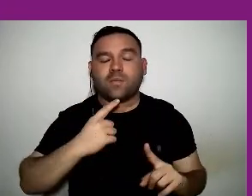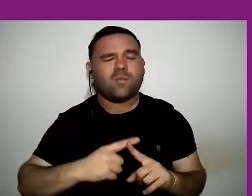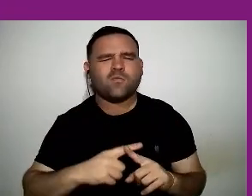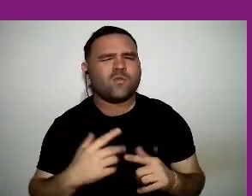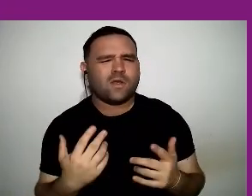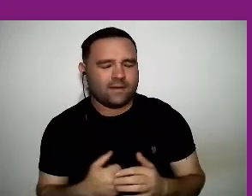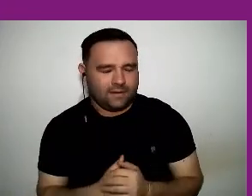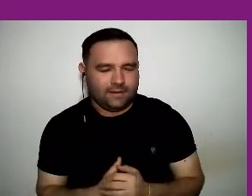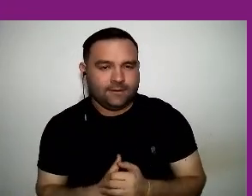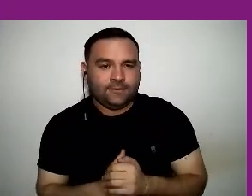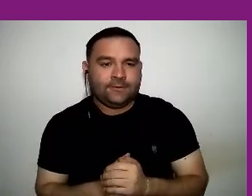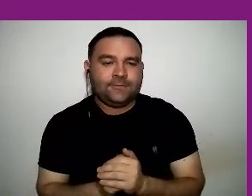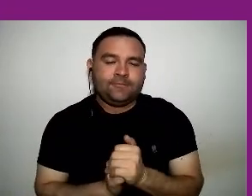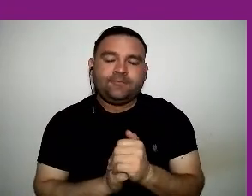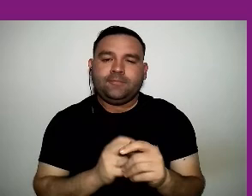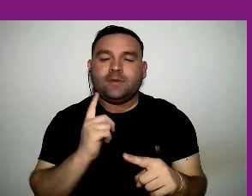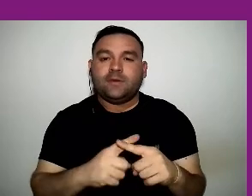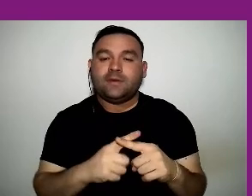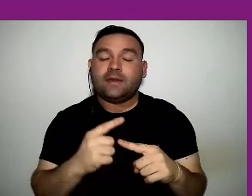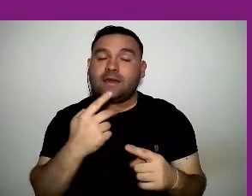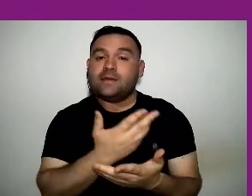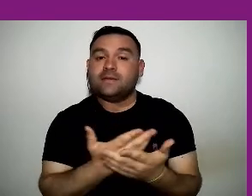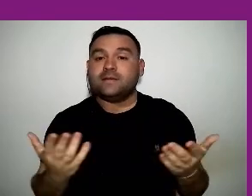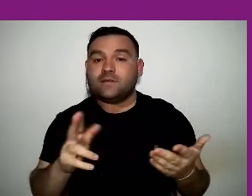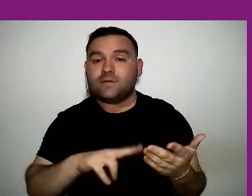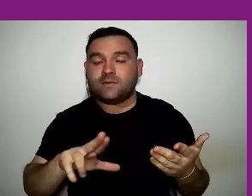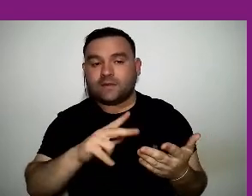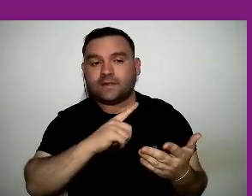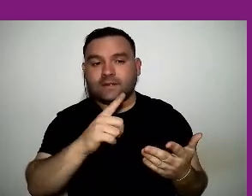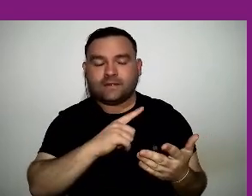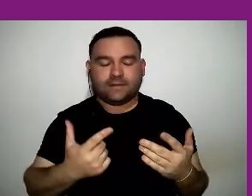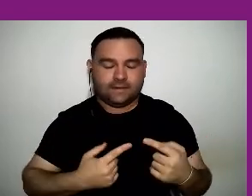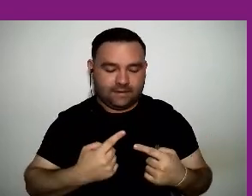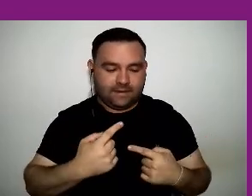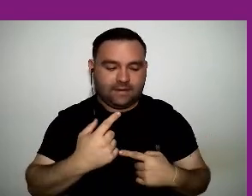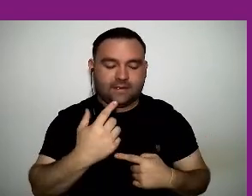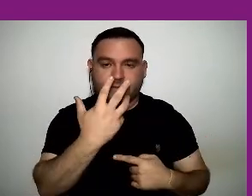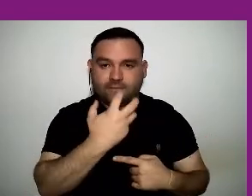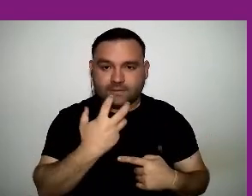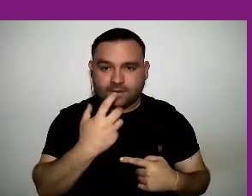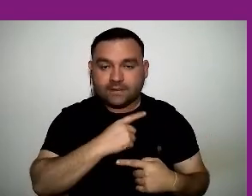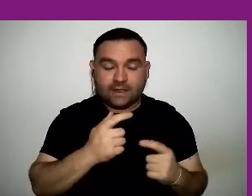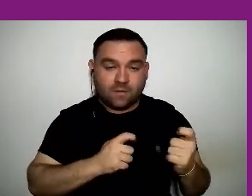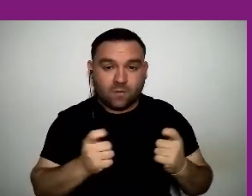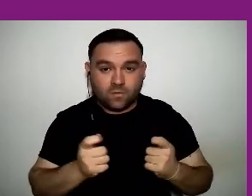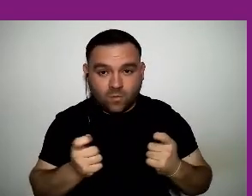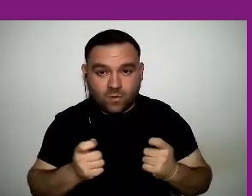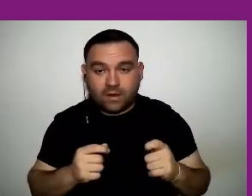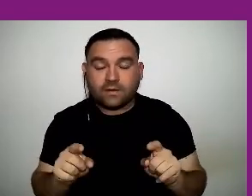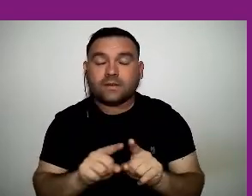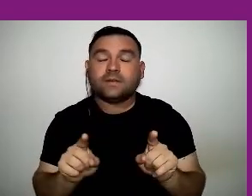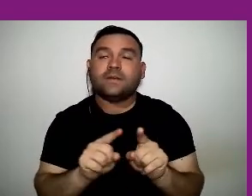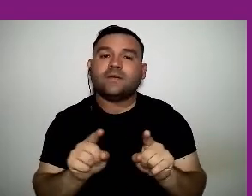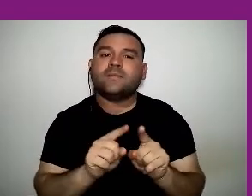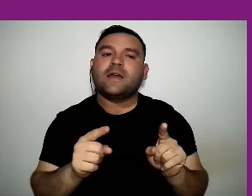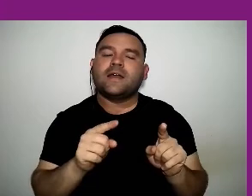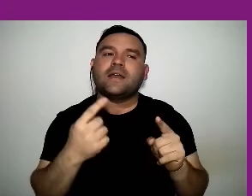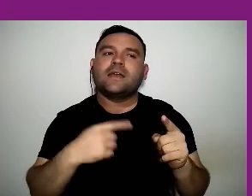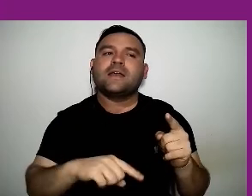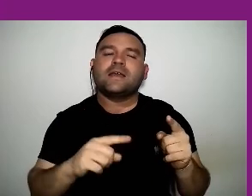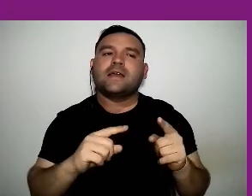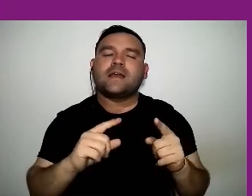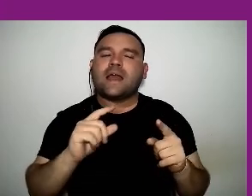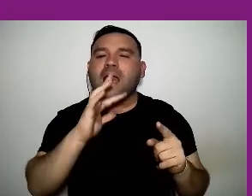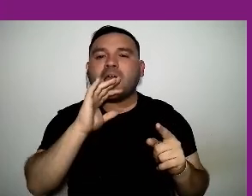quê? Porque, na verdade, eles usaram um modo ventilatório que foi assístido controlado, cuja sincronia é